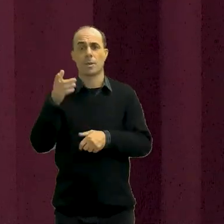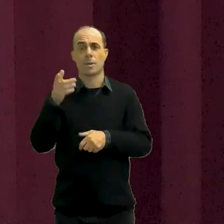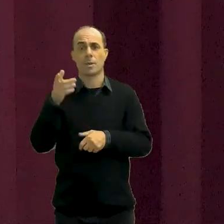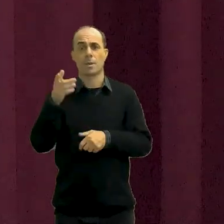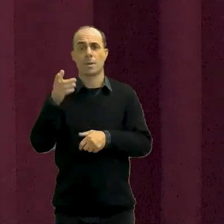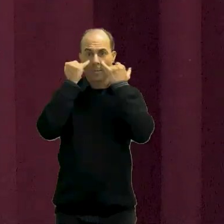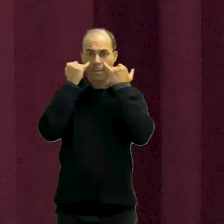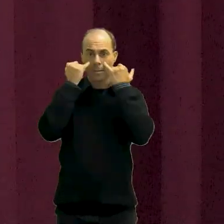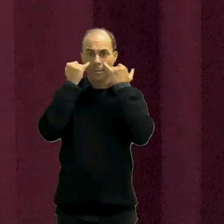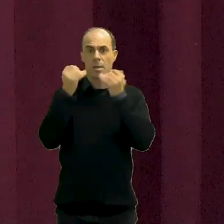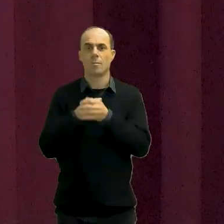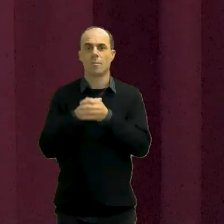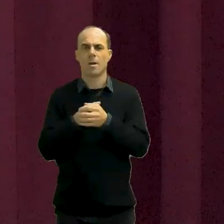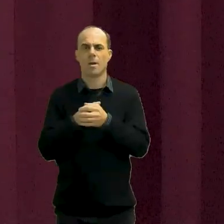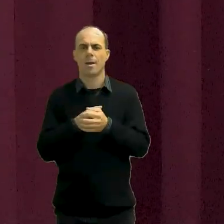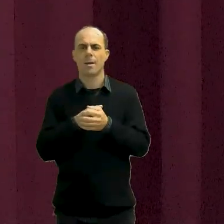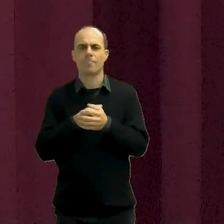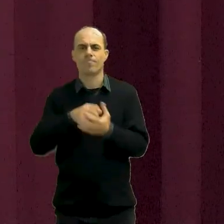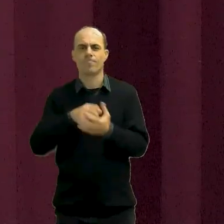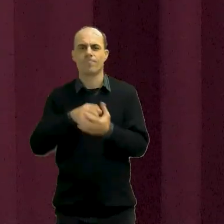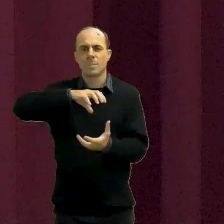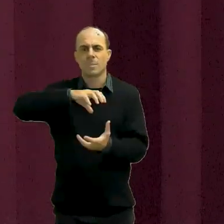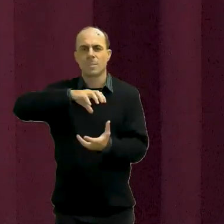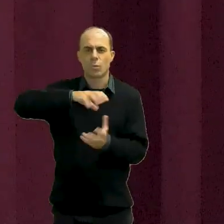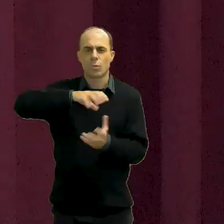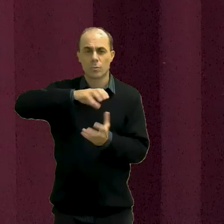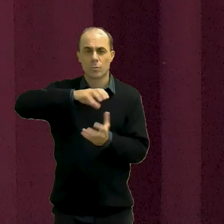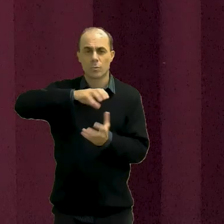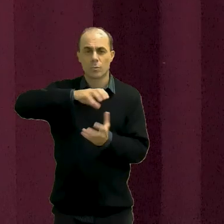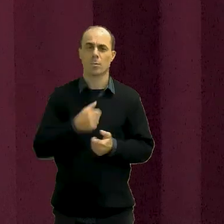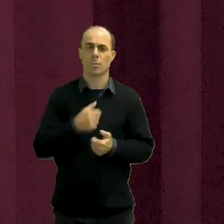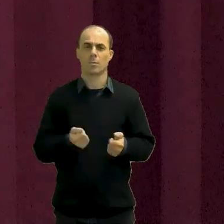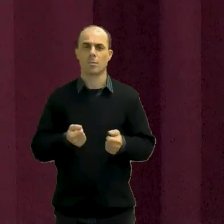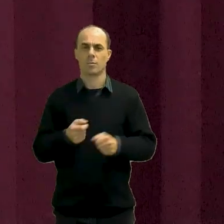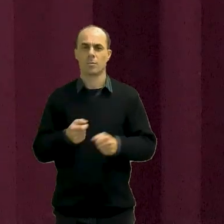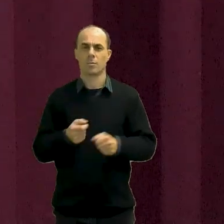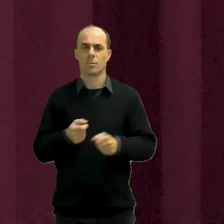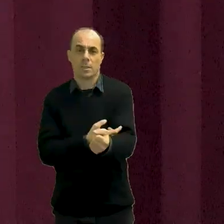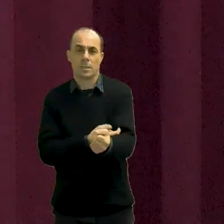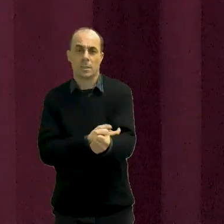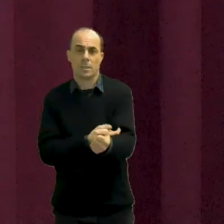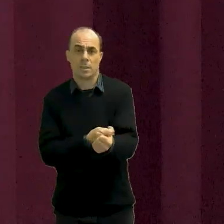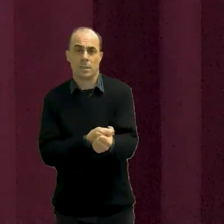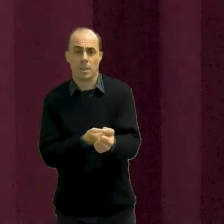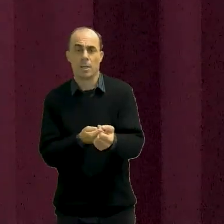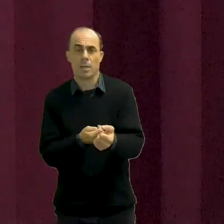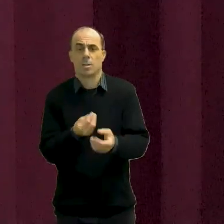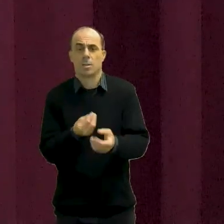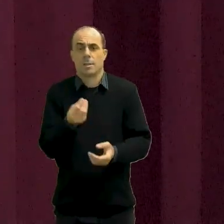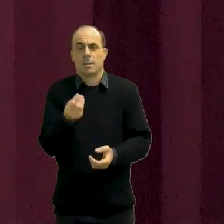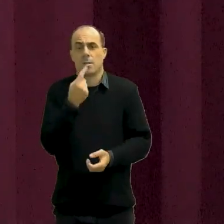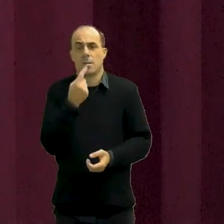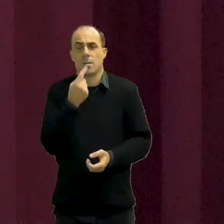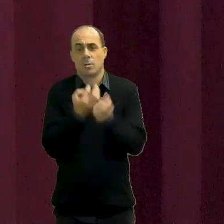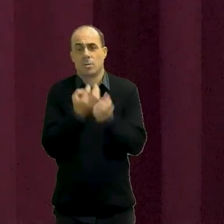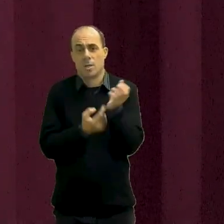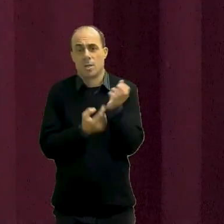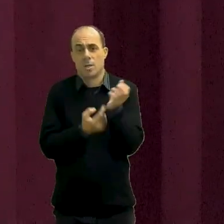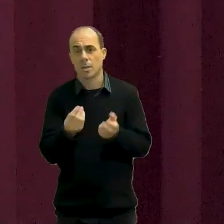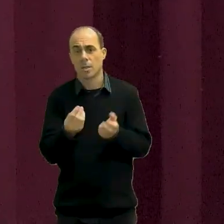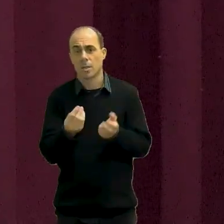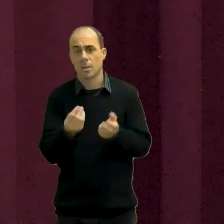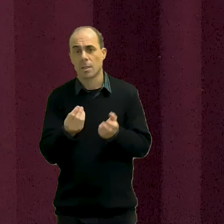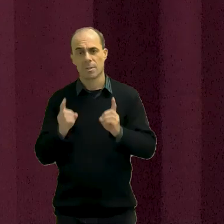pessoas mais idosas mais com mais de 80 anos os as dores de sangue as pessoas com deficiência enfim todos